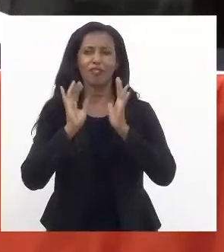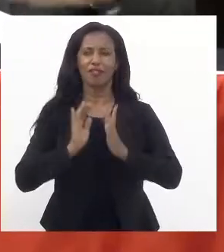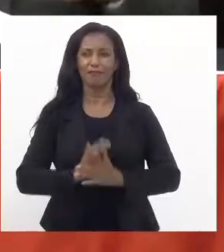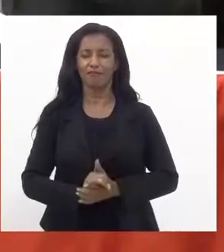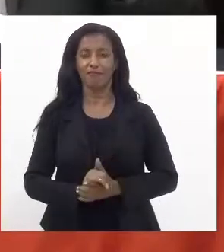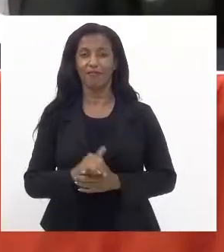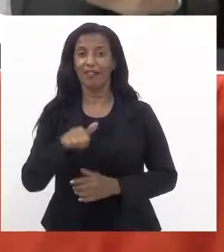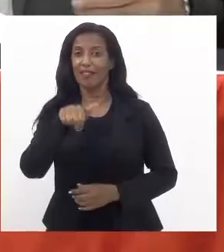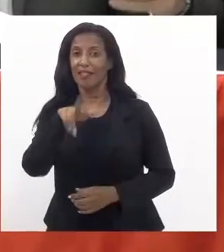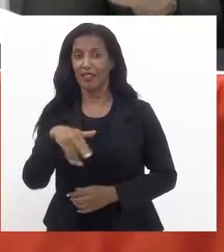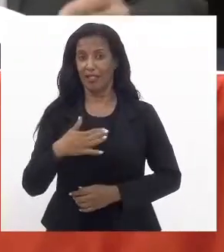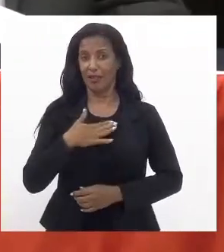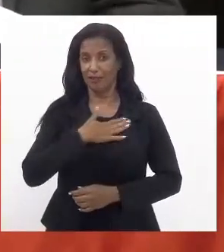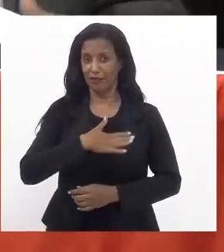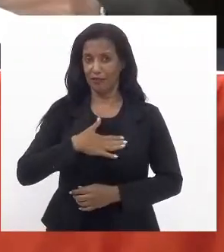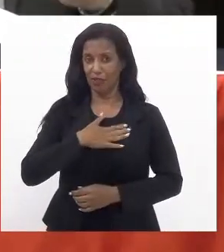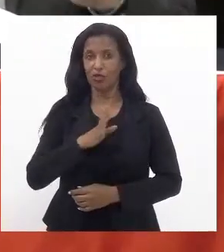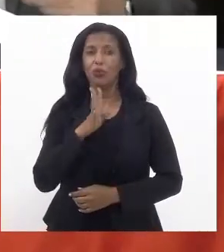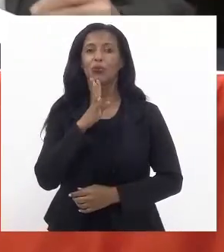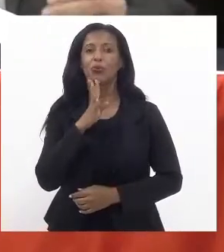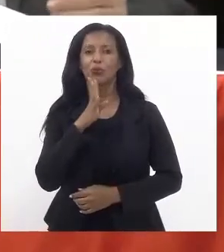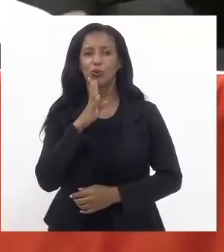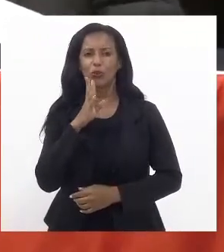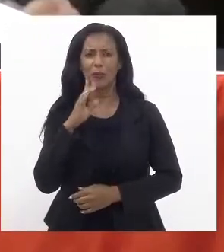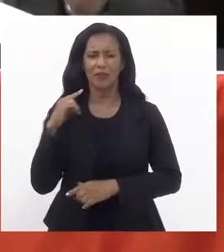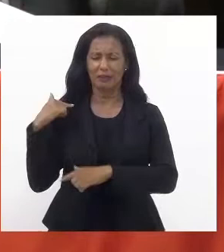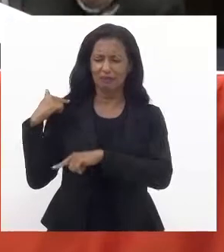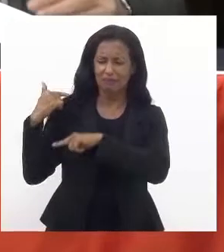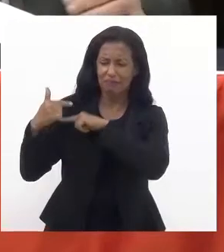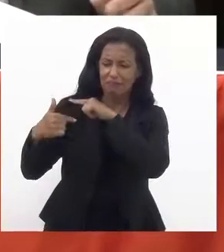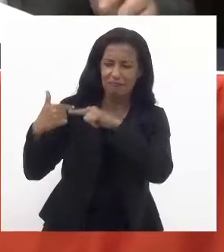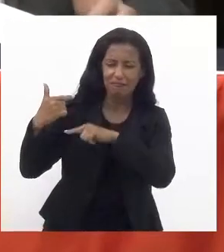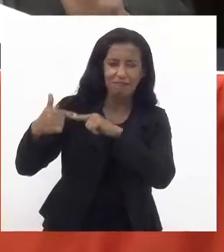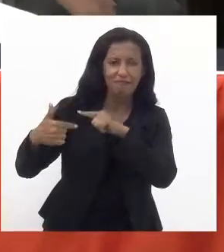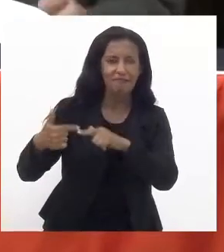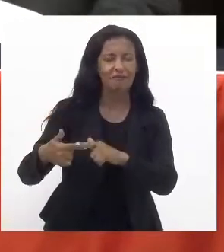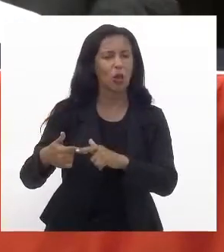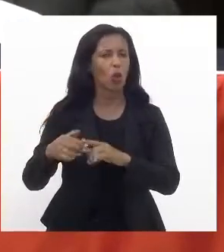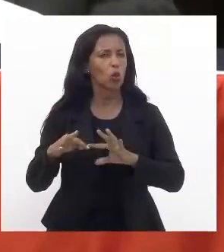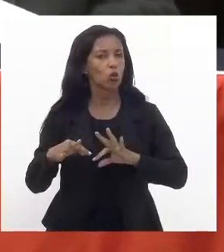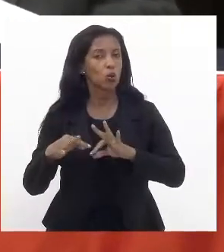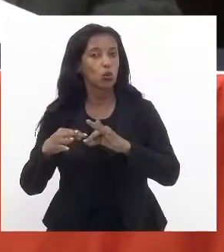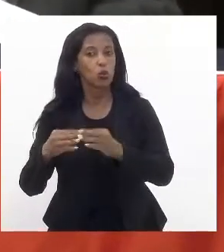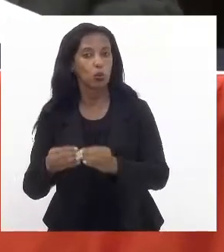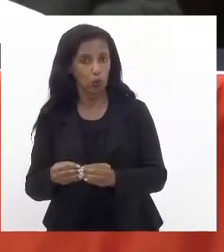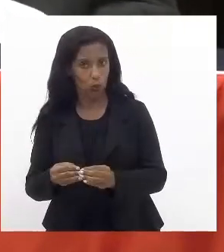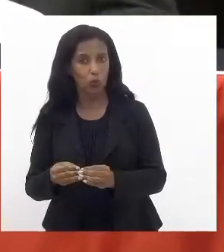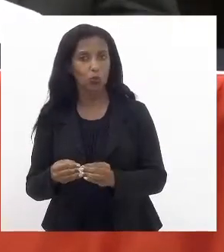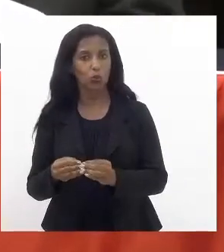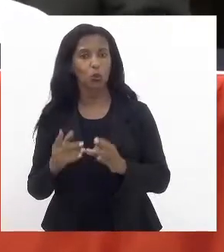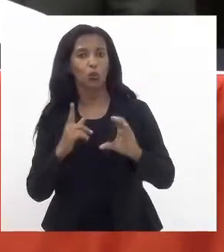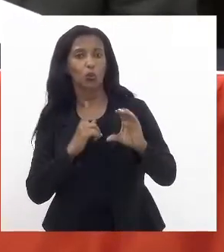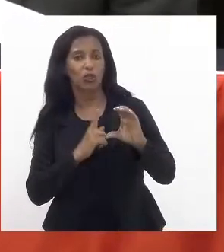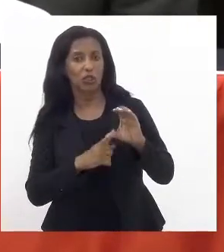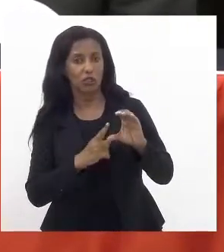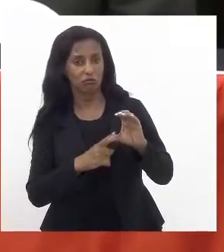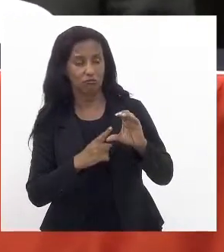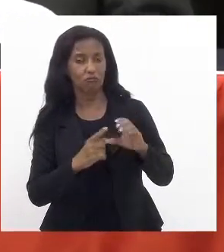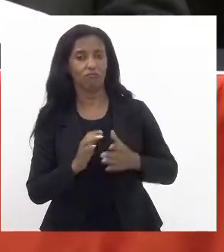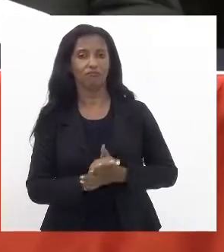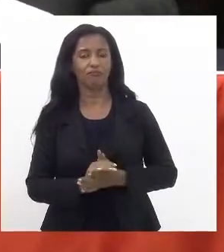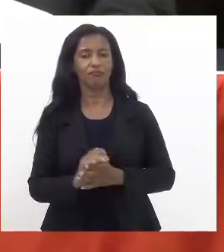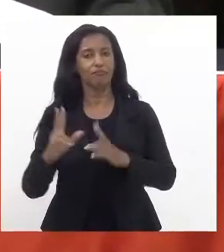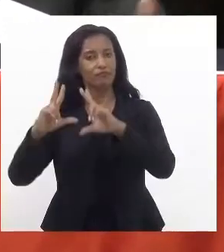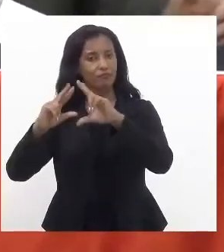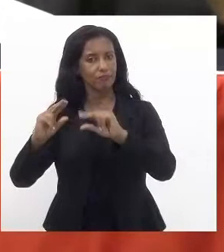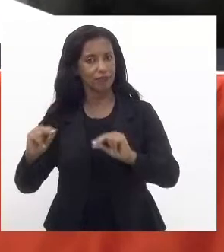quem gosta de conhecer a ancestralidade e todo o desenvolvimento do cristianismo no